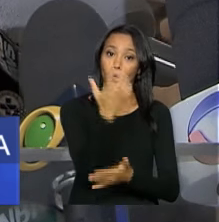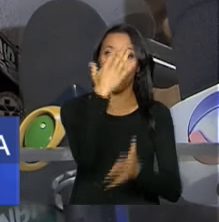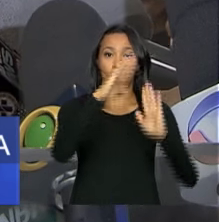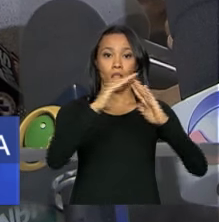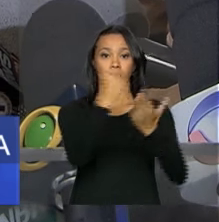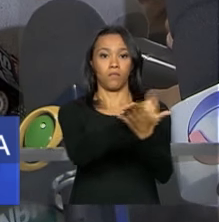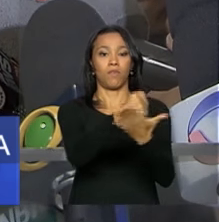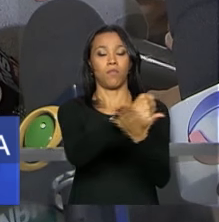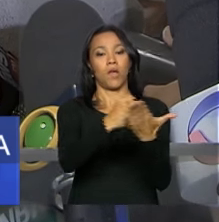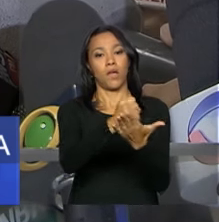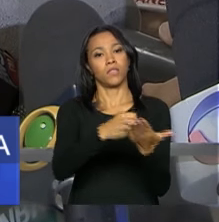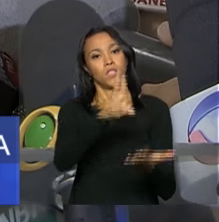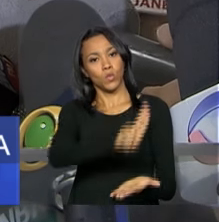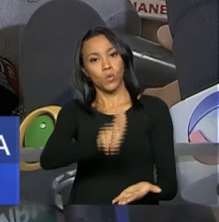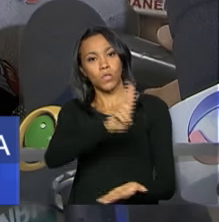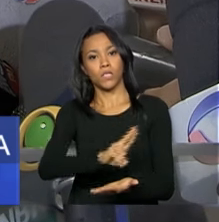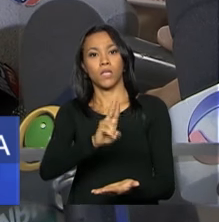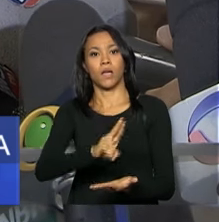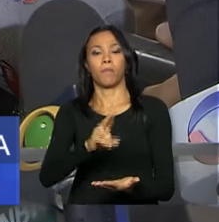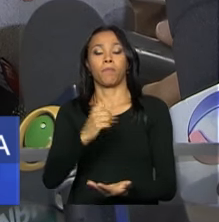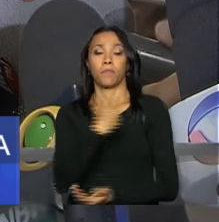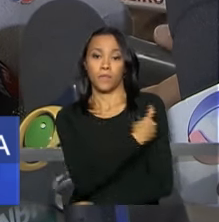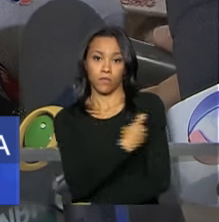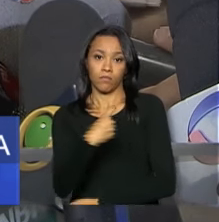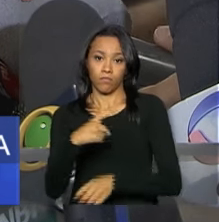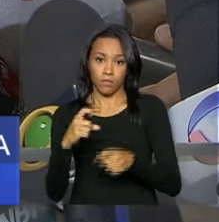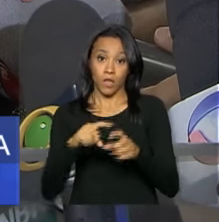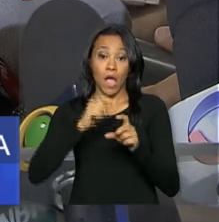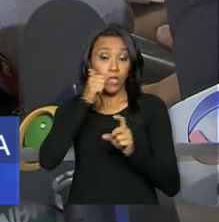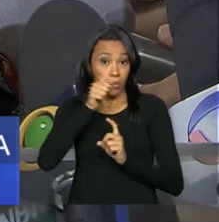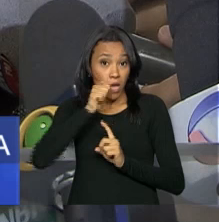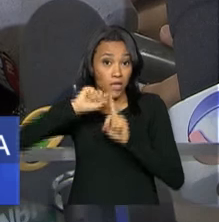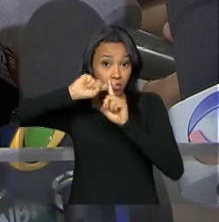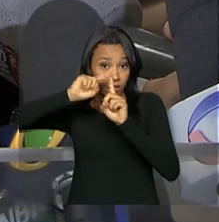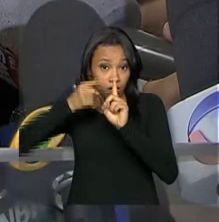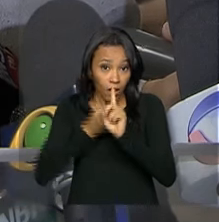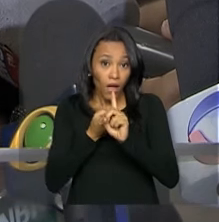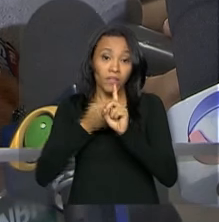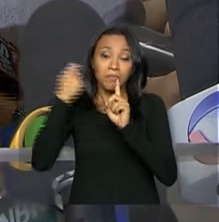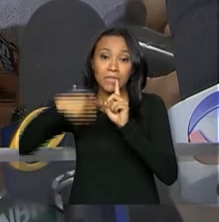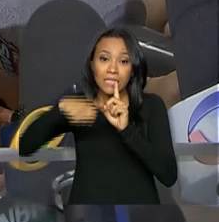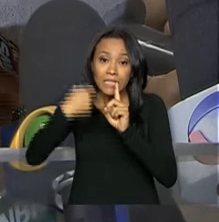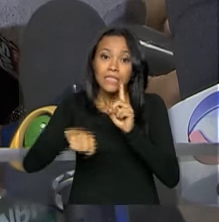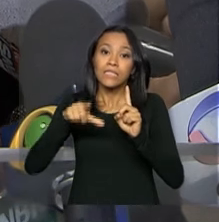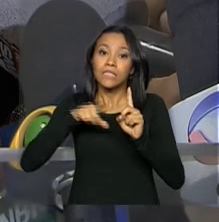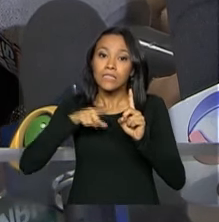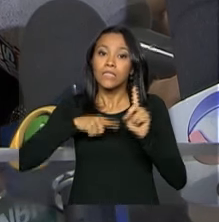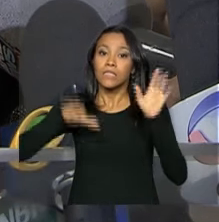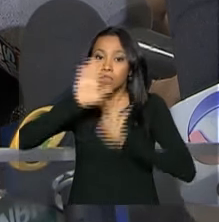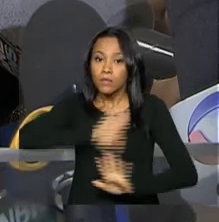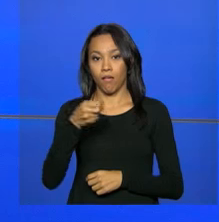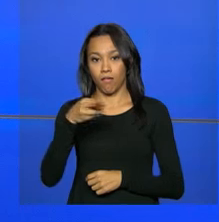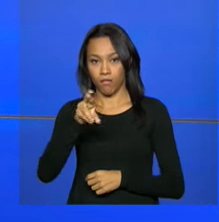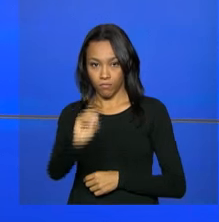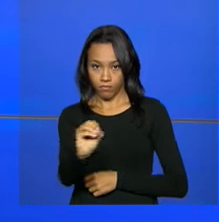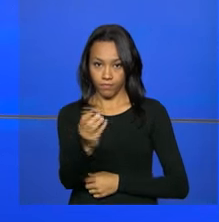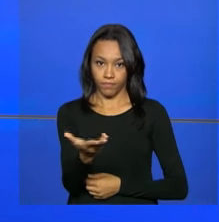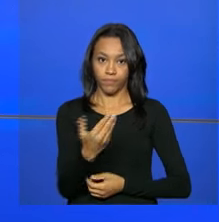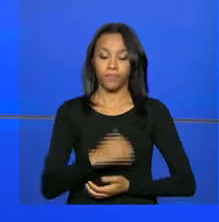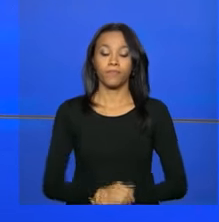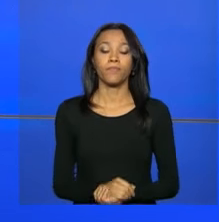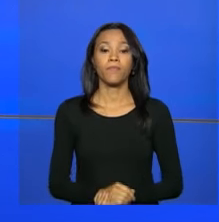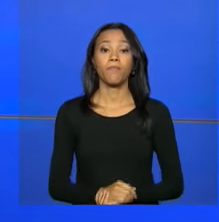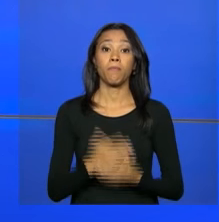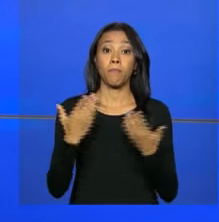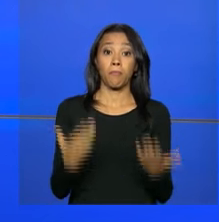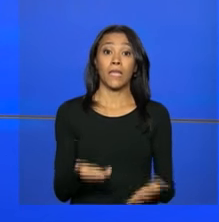a gente recomenda? Que as mulheres que estejam gestantes tomem todas as precauções. As salas